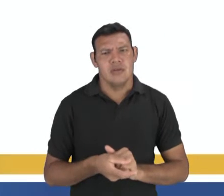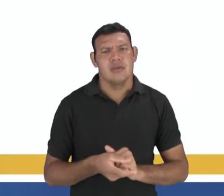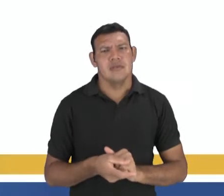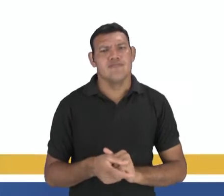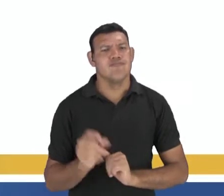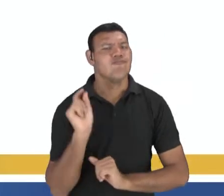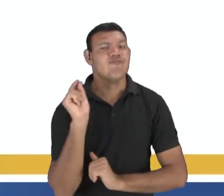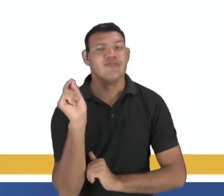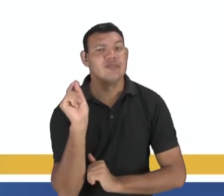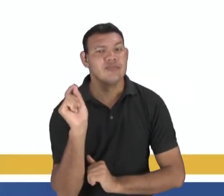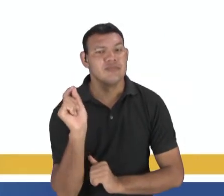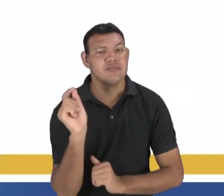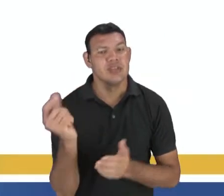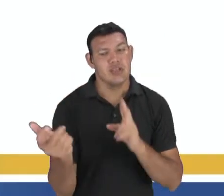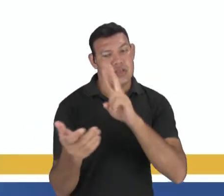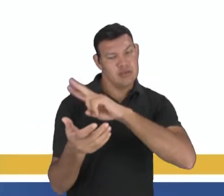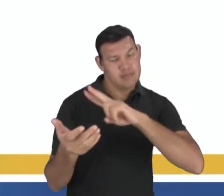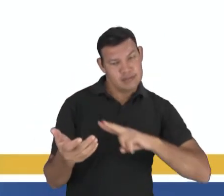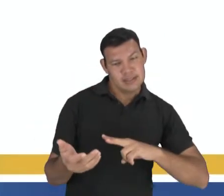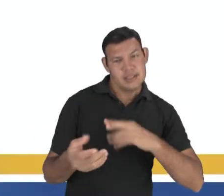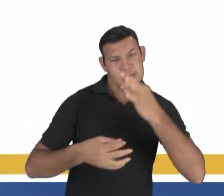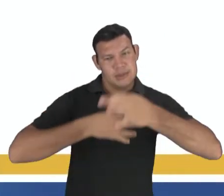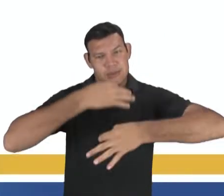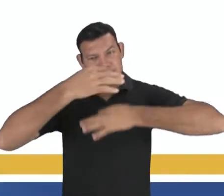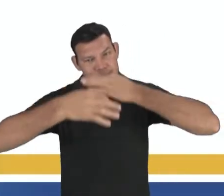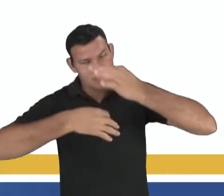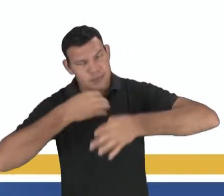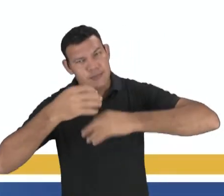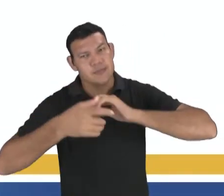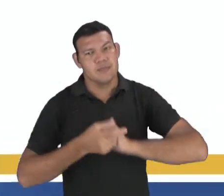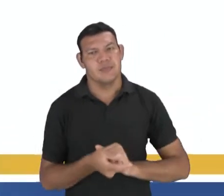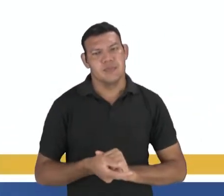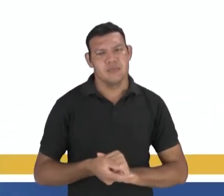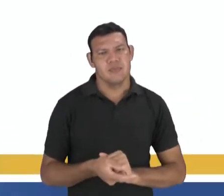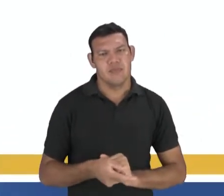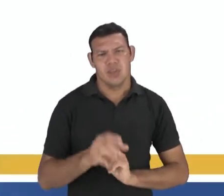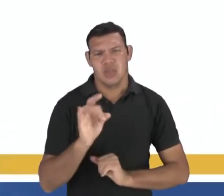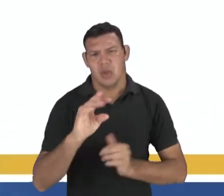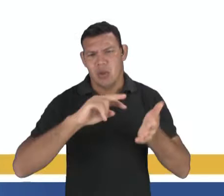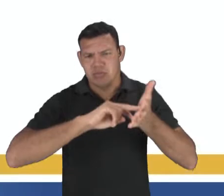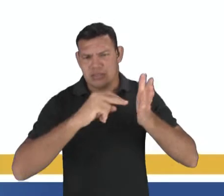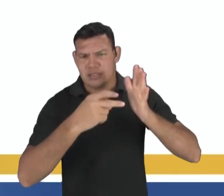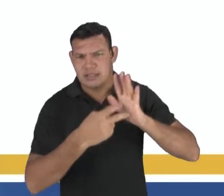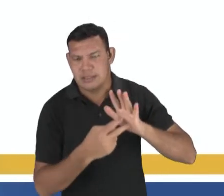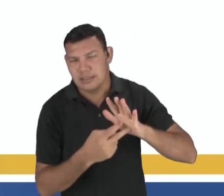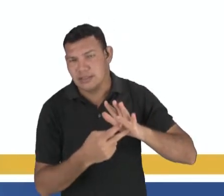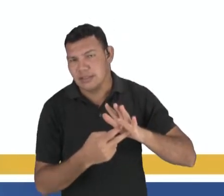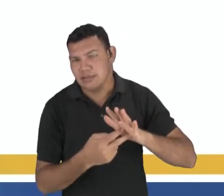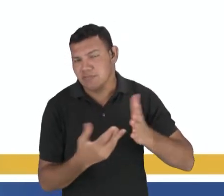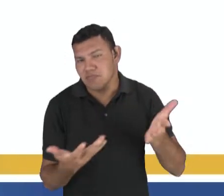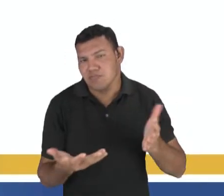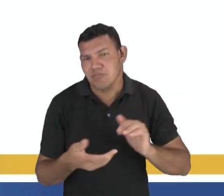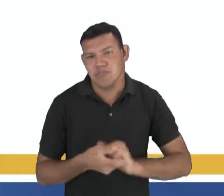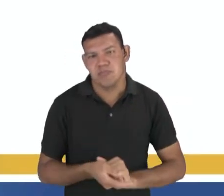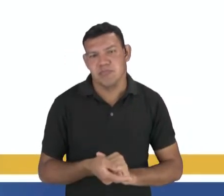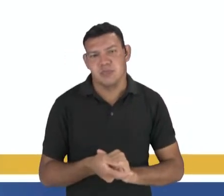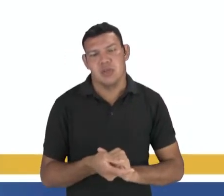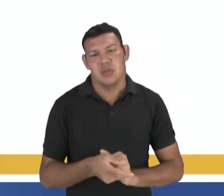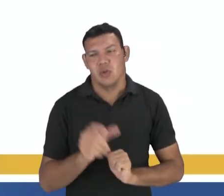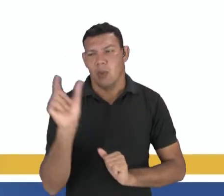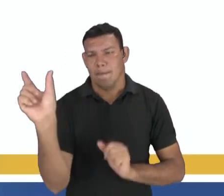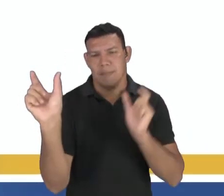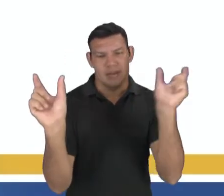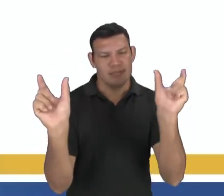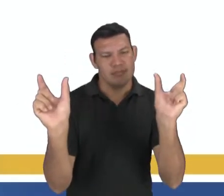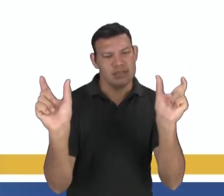que fazer para que se tenham leitores críticos, não apenas decodificadores do código, ou seja,